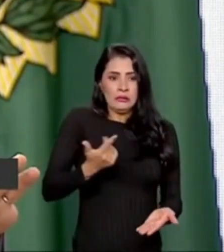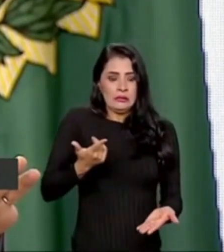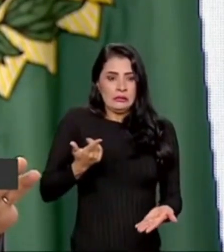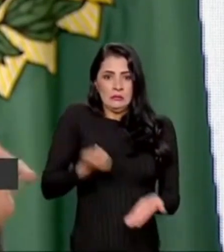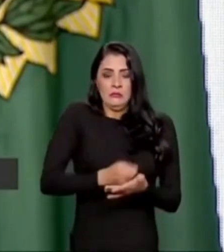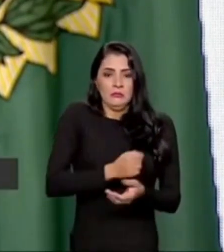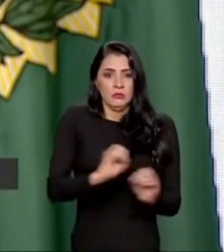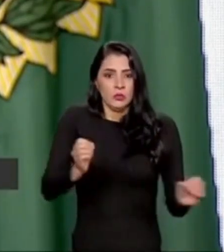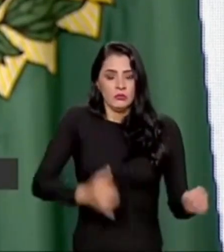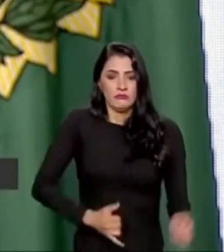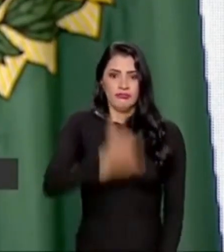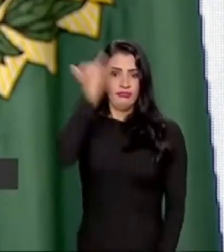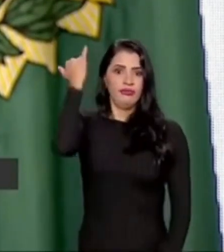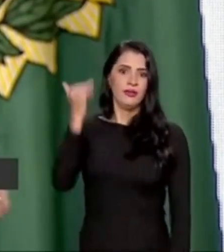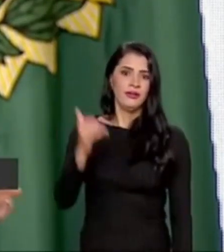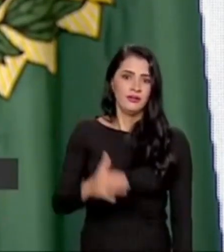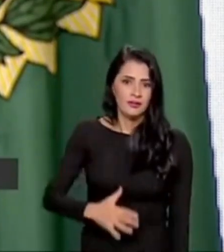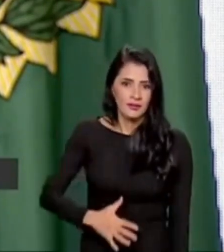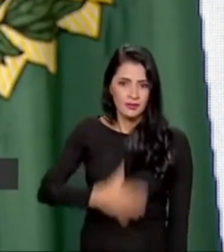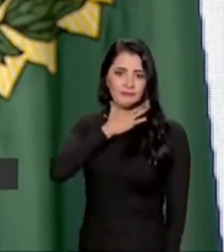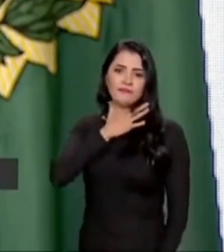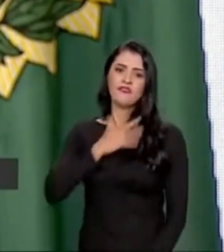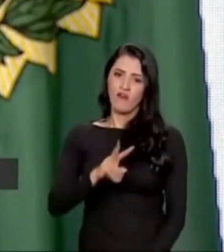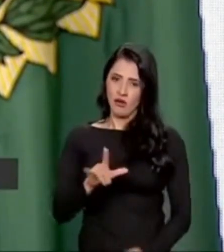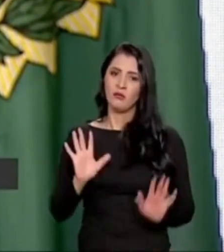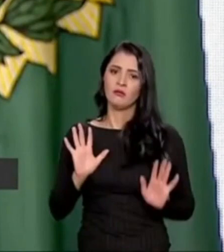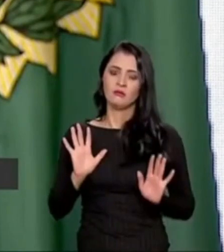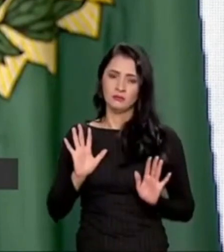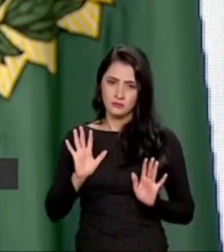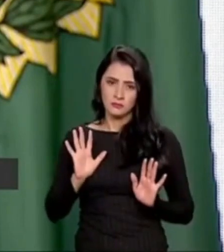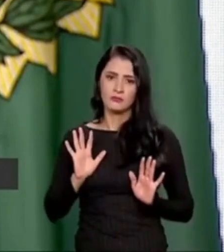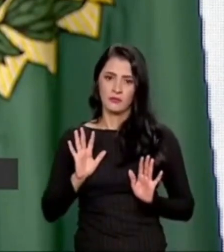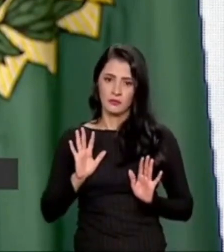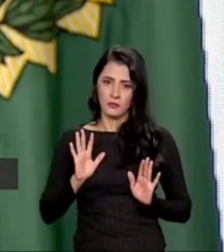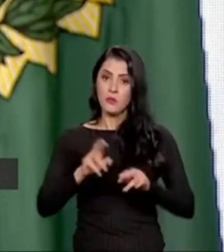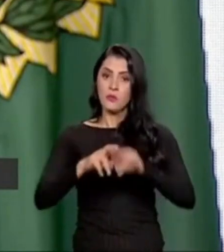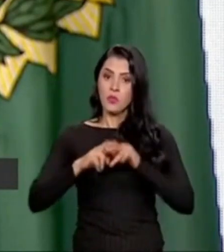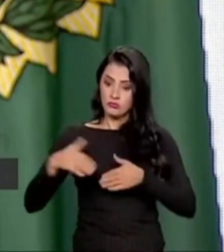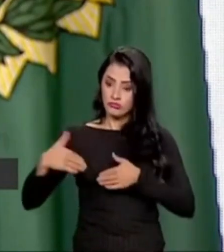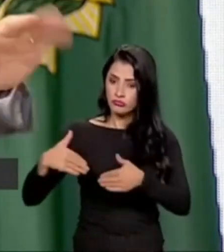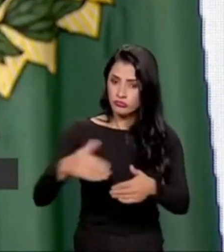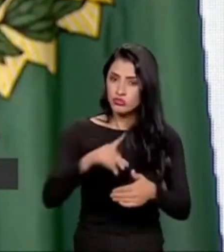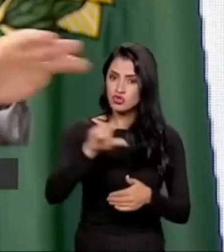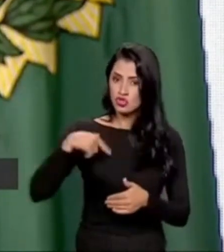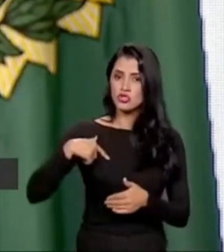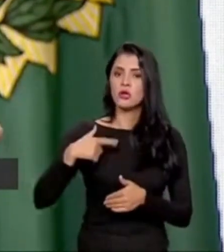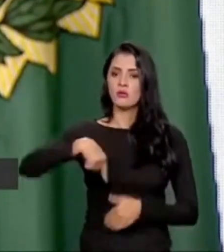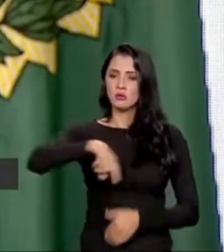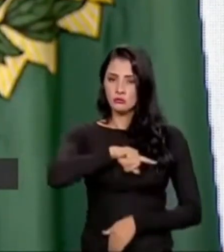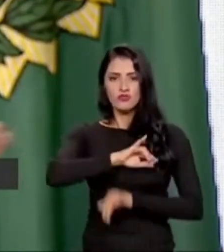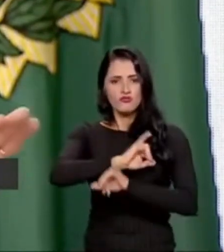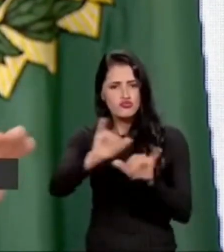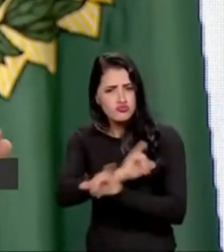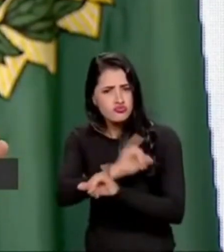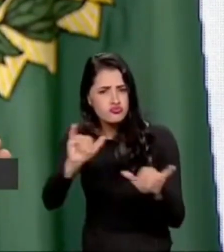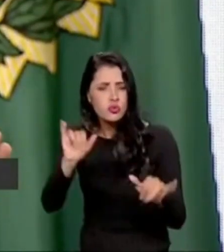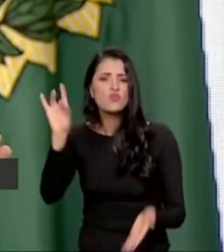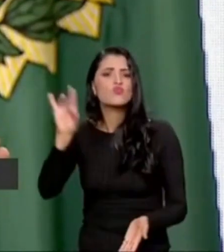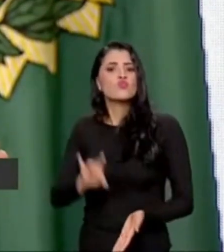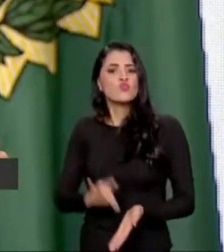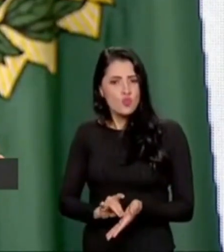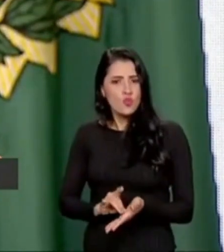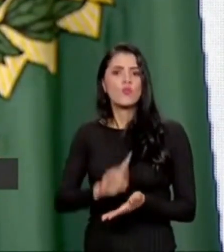cara. E é por isso que nesses próximos dias a gente vai anunciar definitivamente o tal